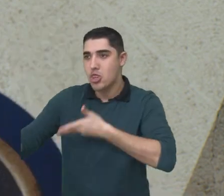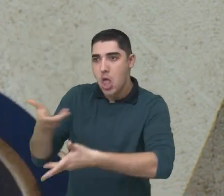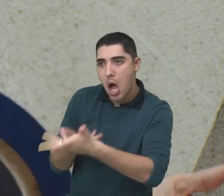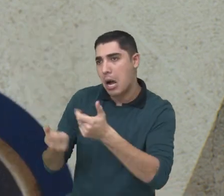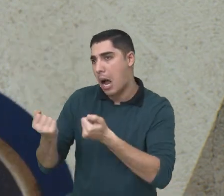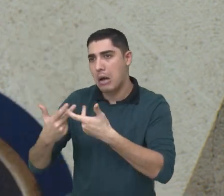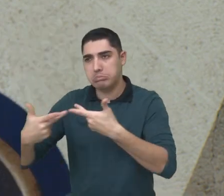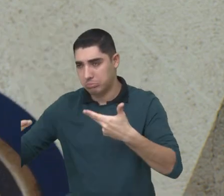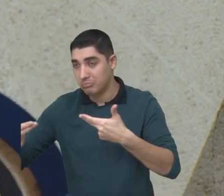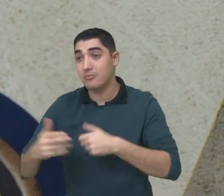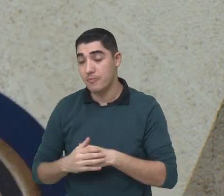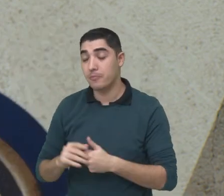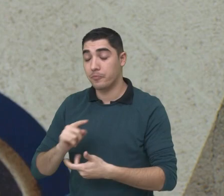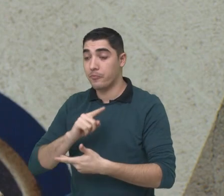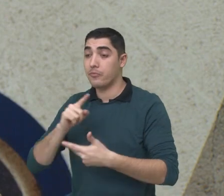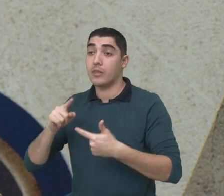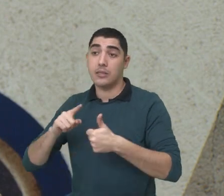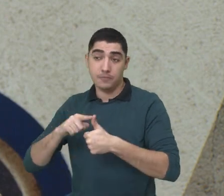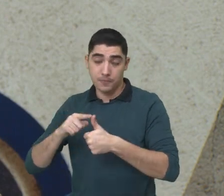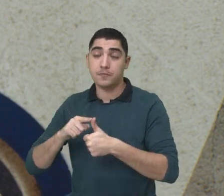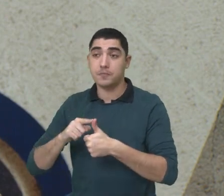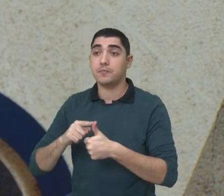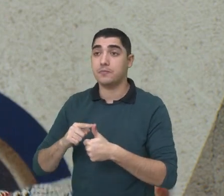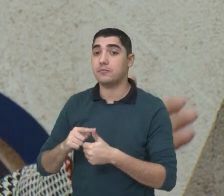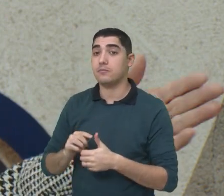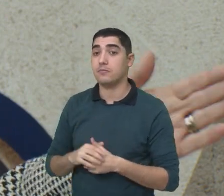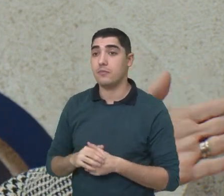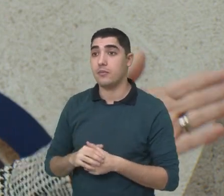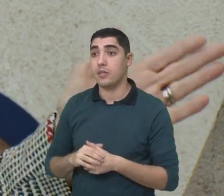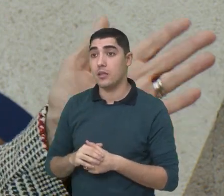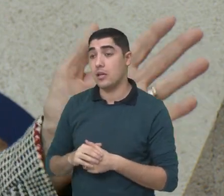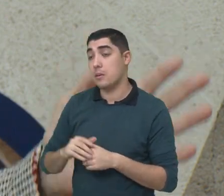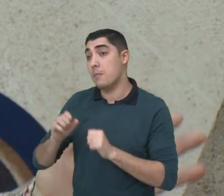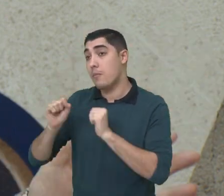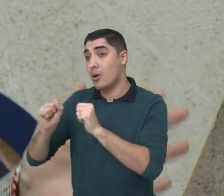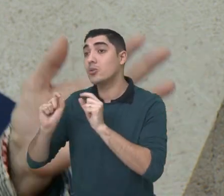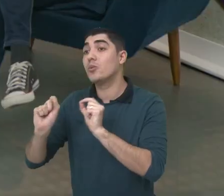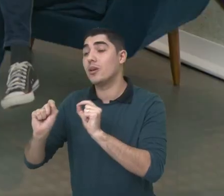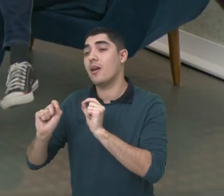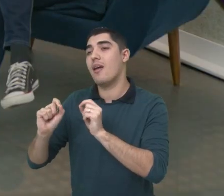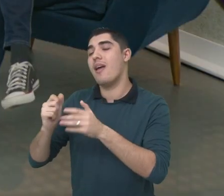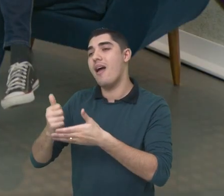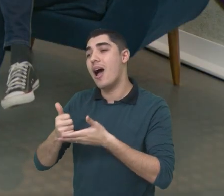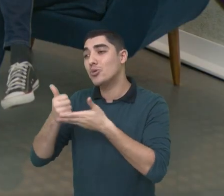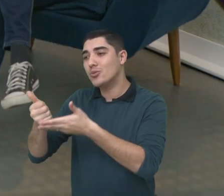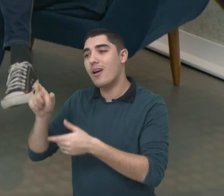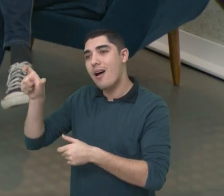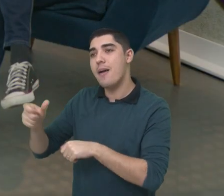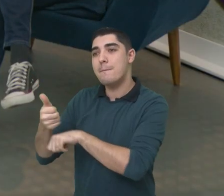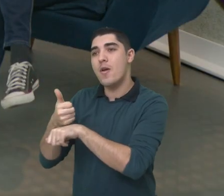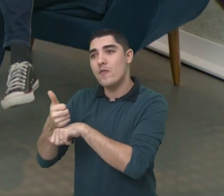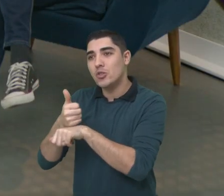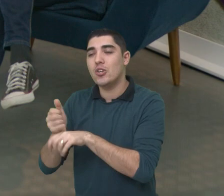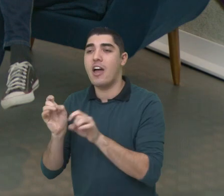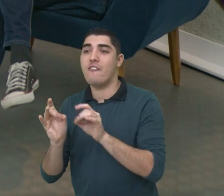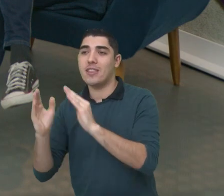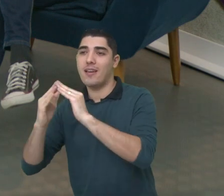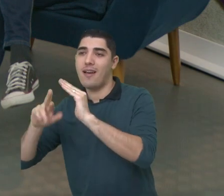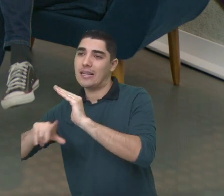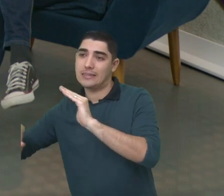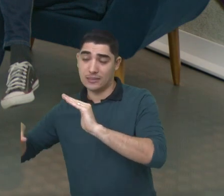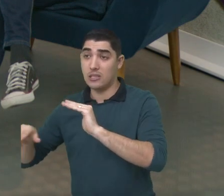assessoria jurídica que ampara o corretor de imóvel em